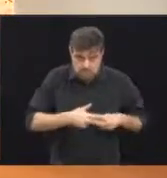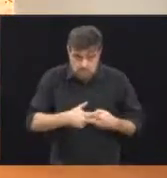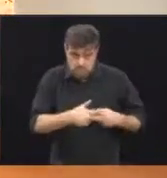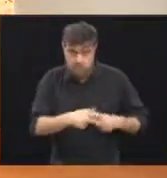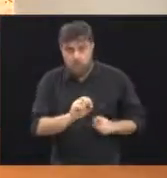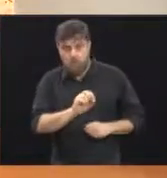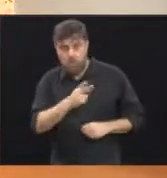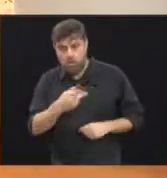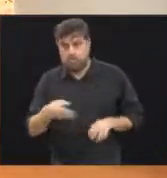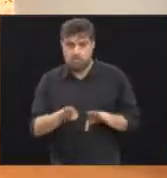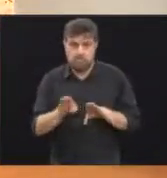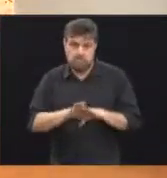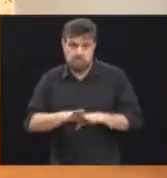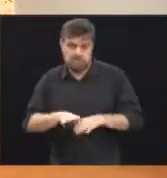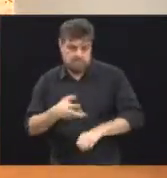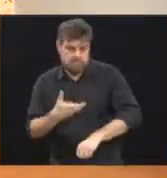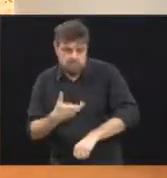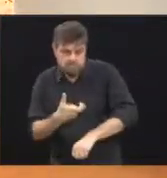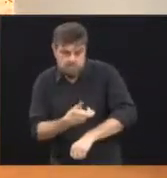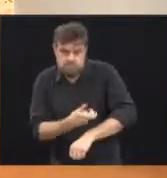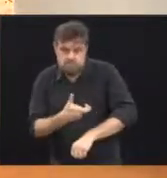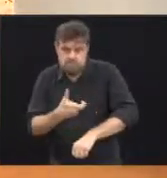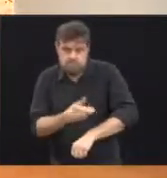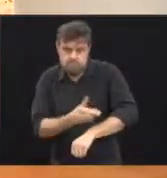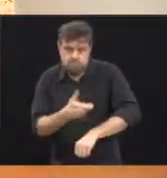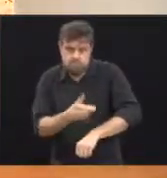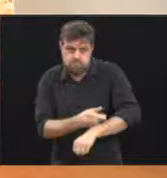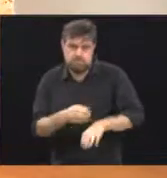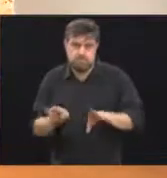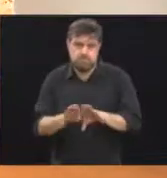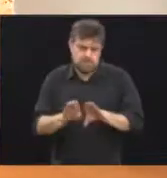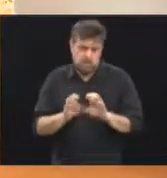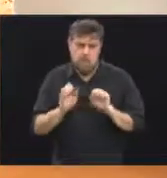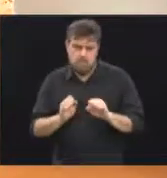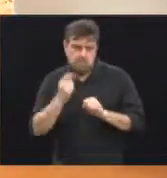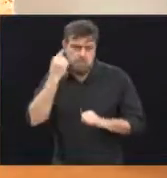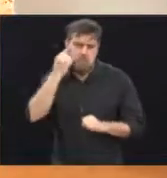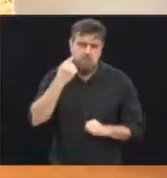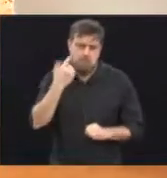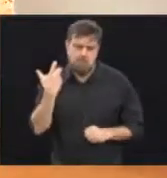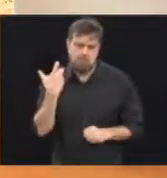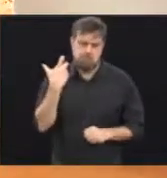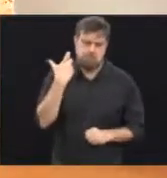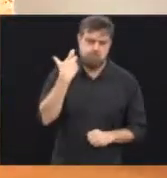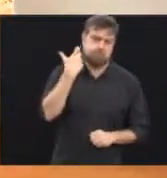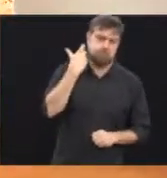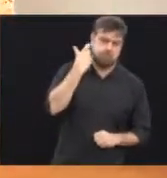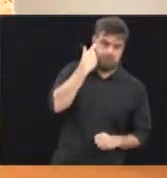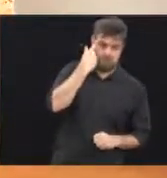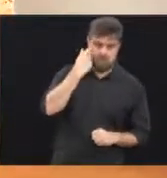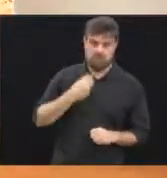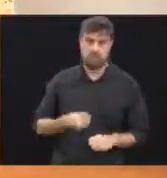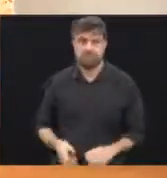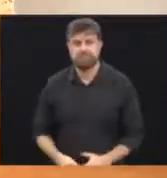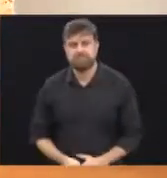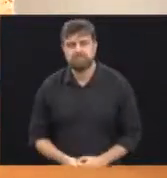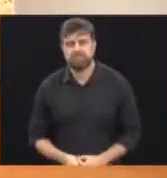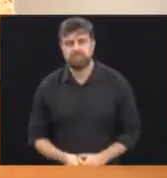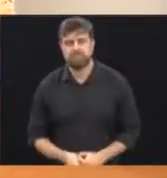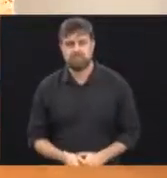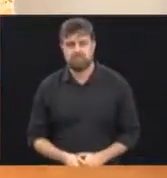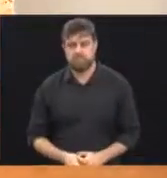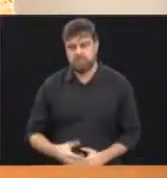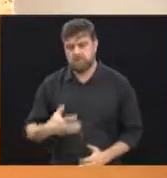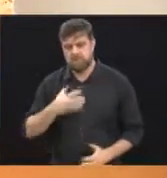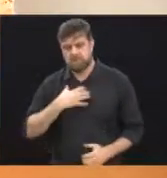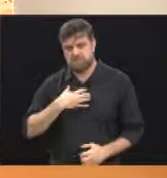por injeção de medicações corticoide, algumas medicações diretamente na cicatriz, seja